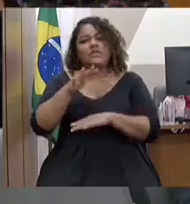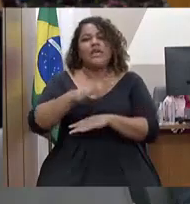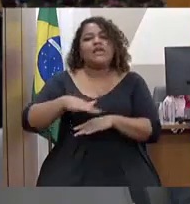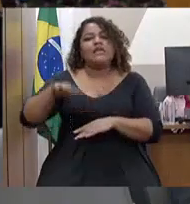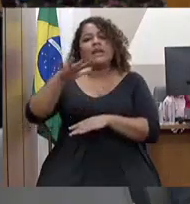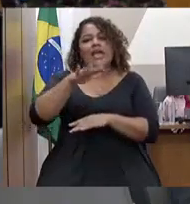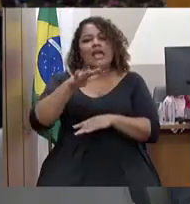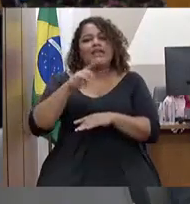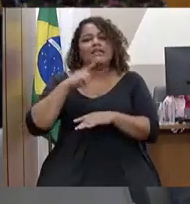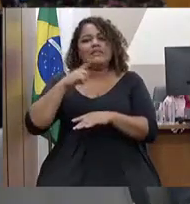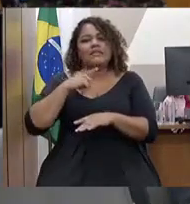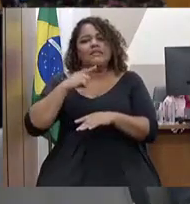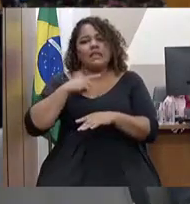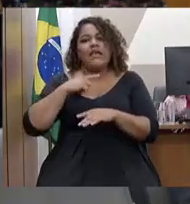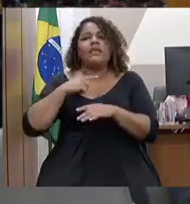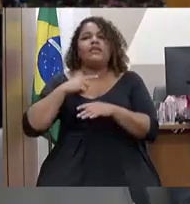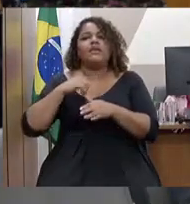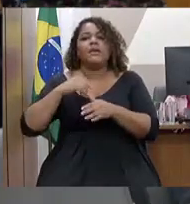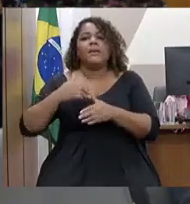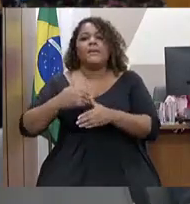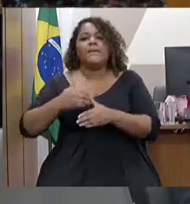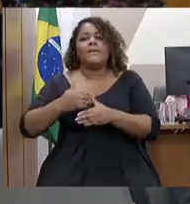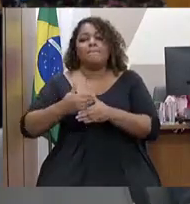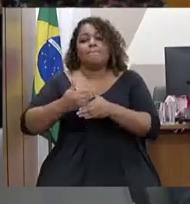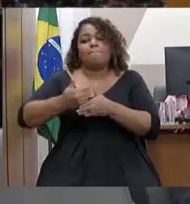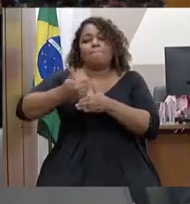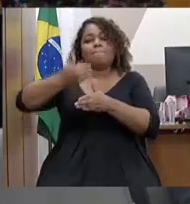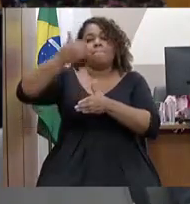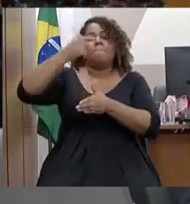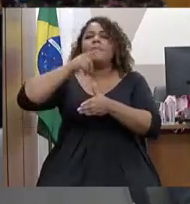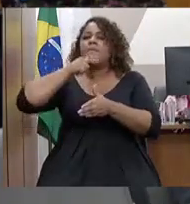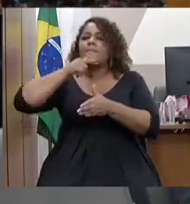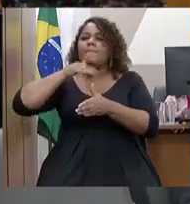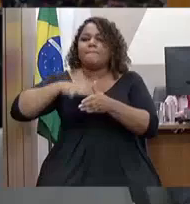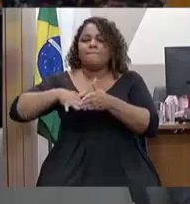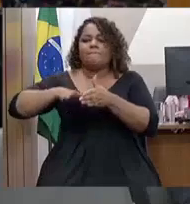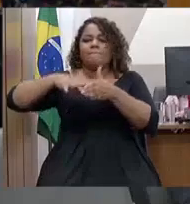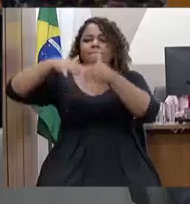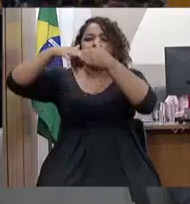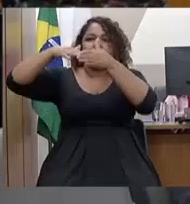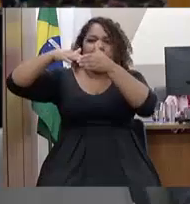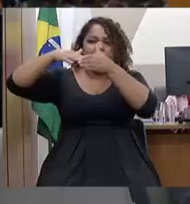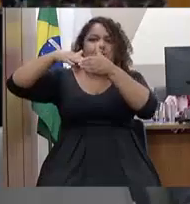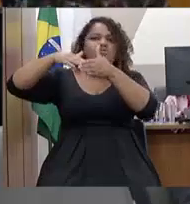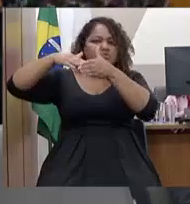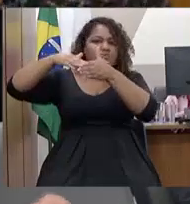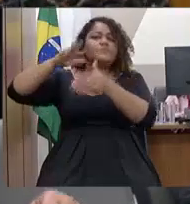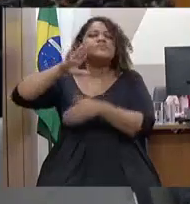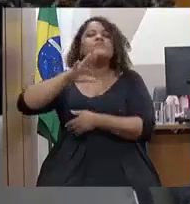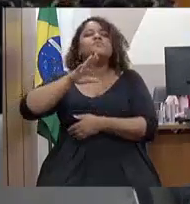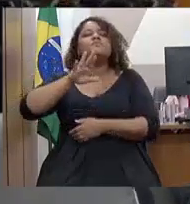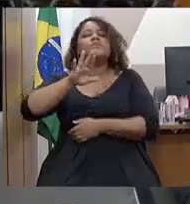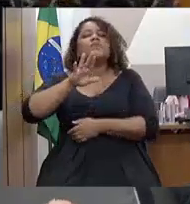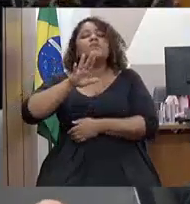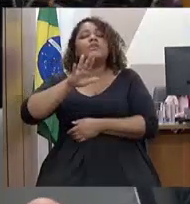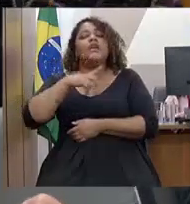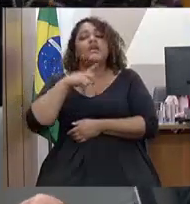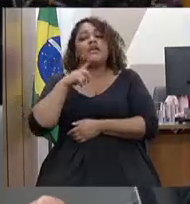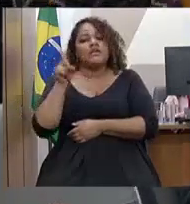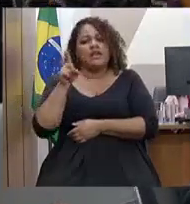desses 19 de Brumadinho de Mariana 13 companheiros eram da nossa